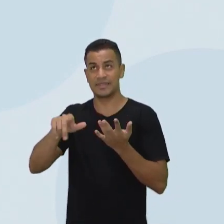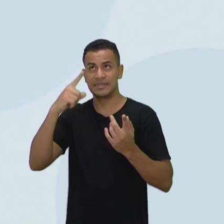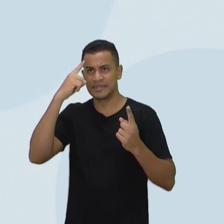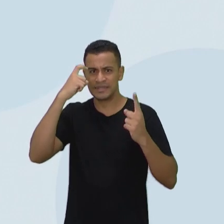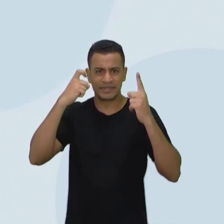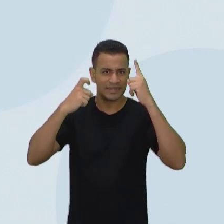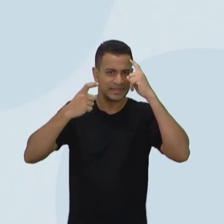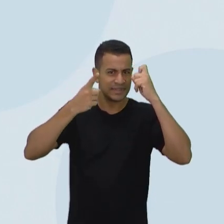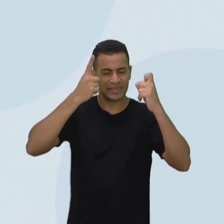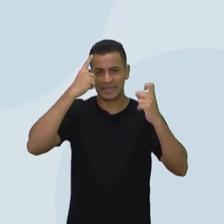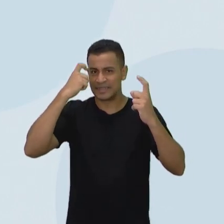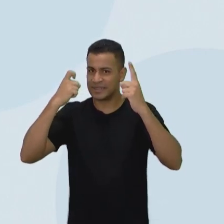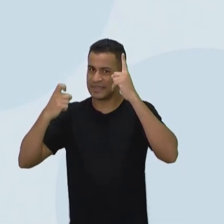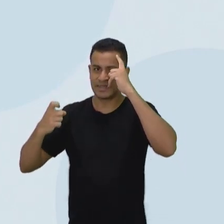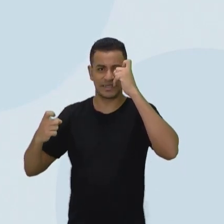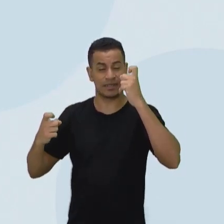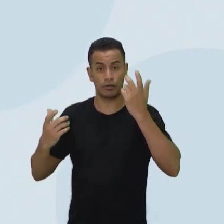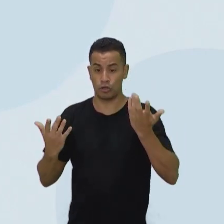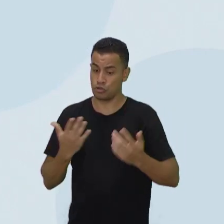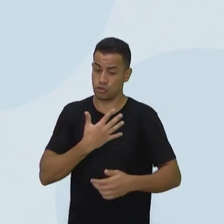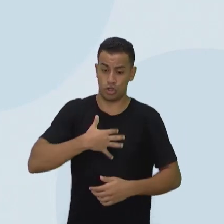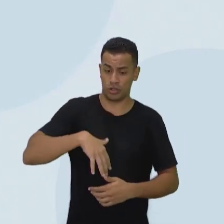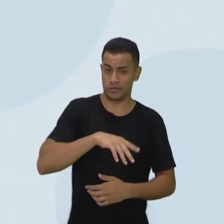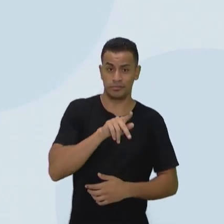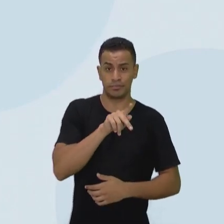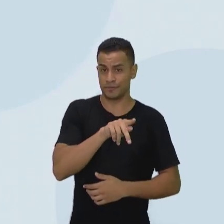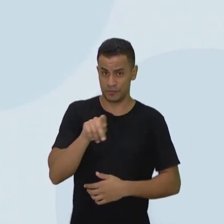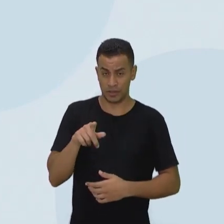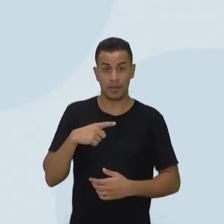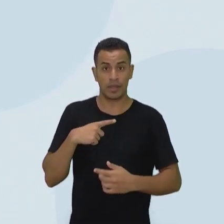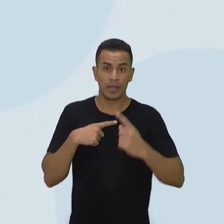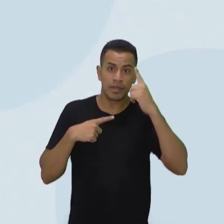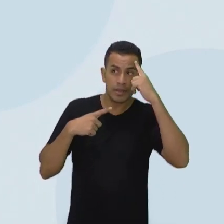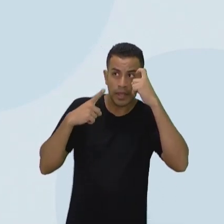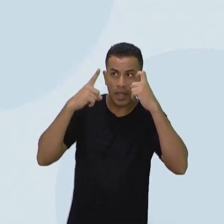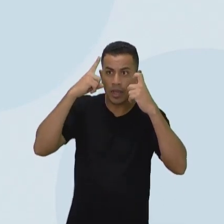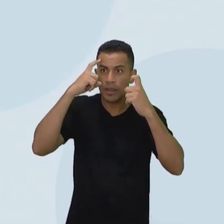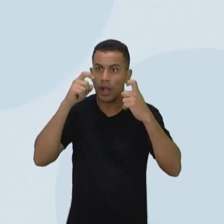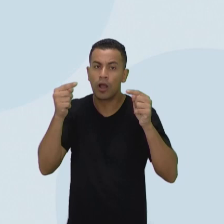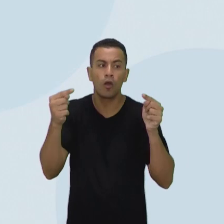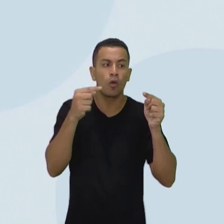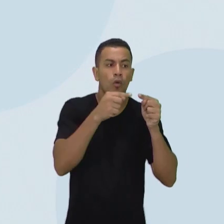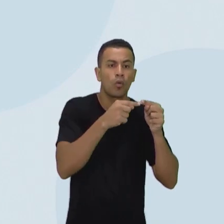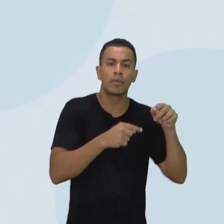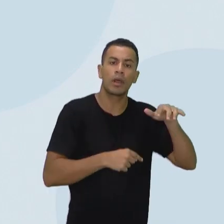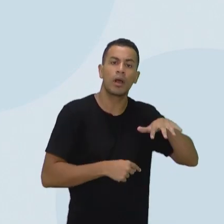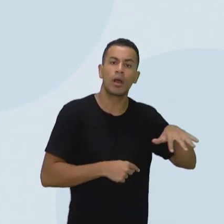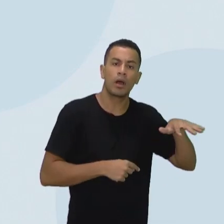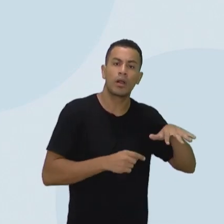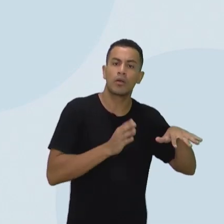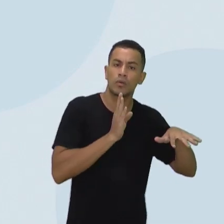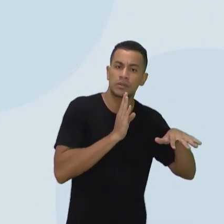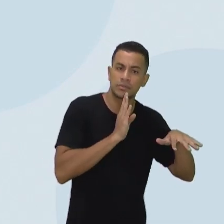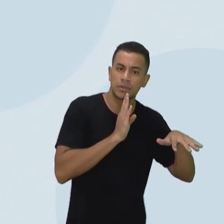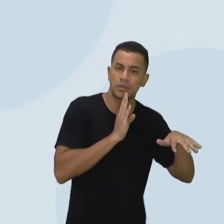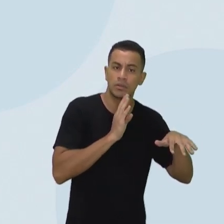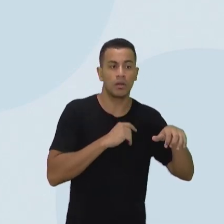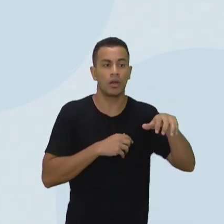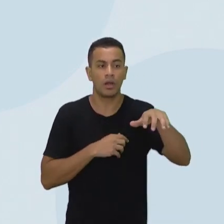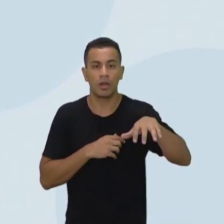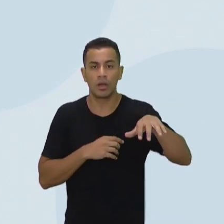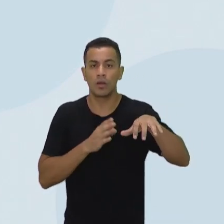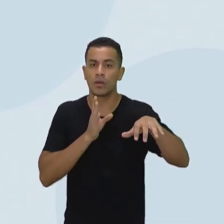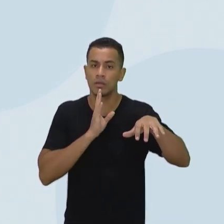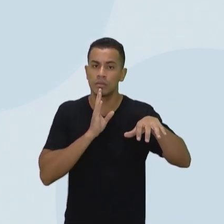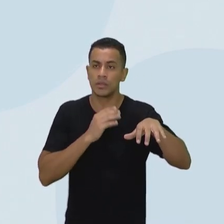as ideias às áreas de conhecimentos, né? Pensou no tempo em que levamos para construir essas ideias, que a gente sempre leva